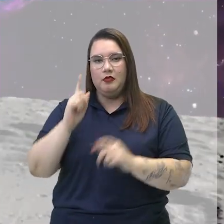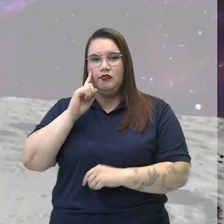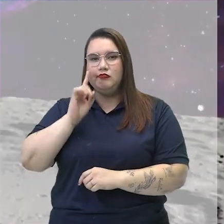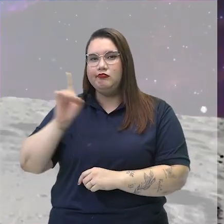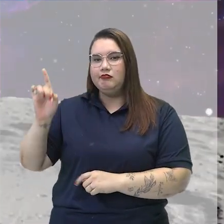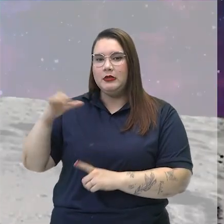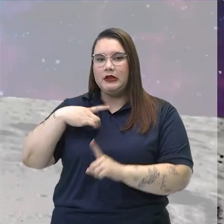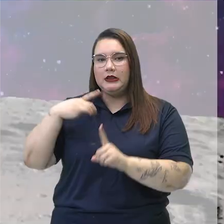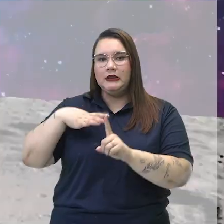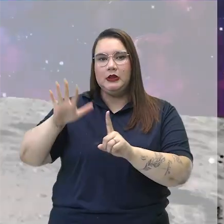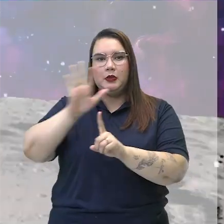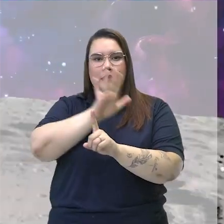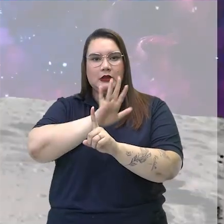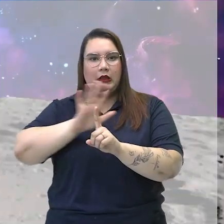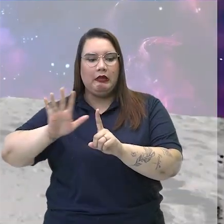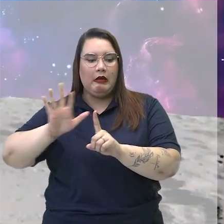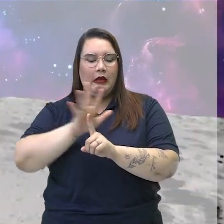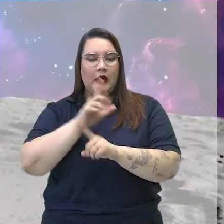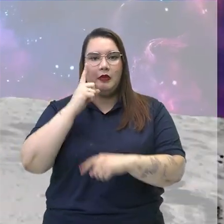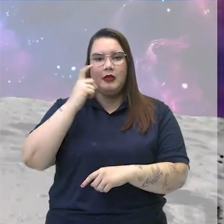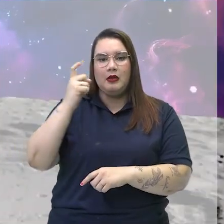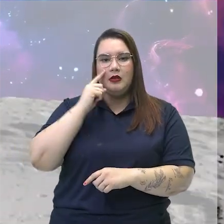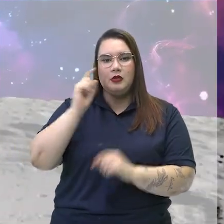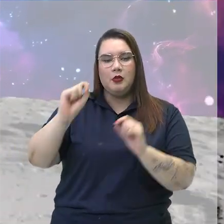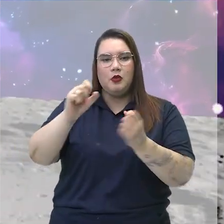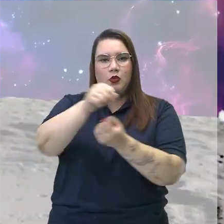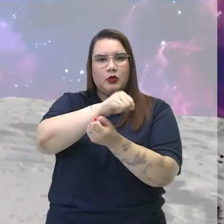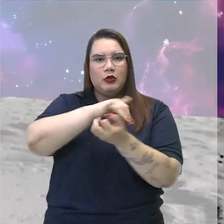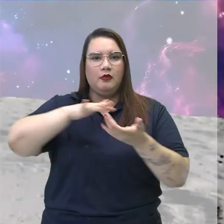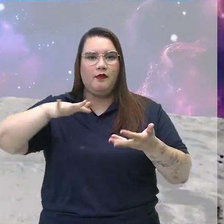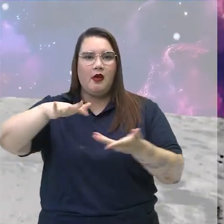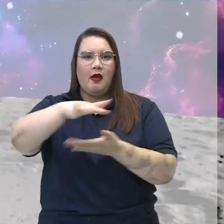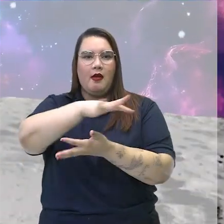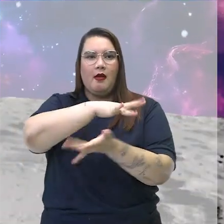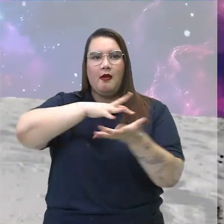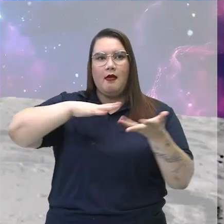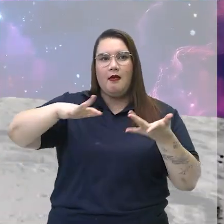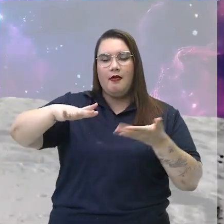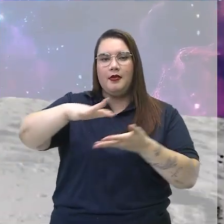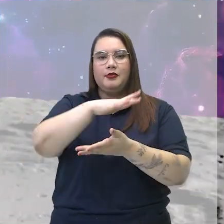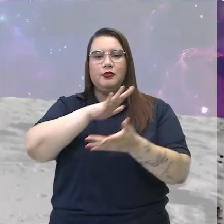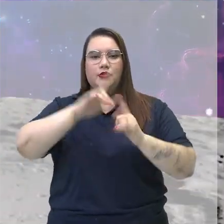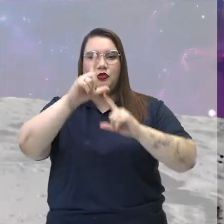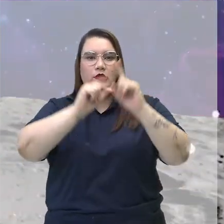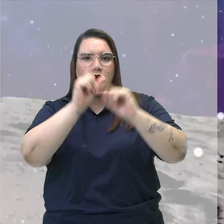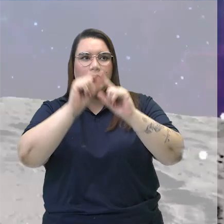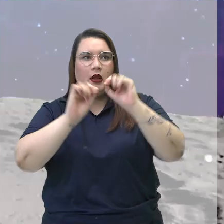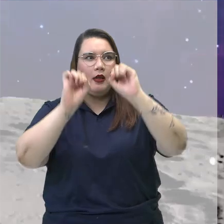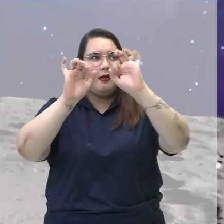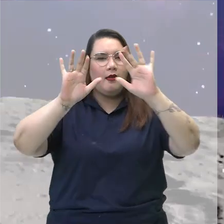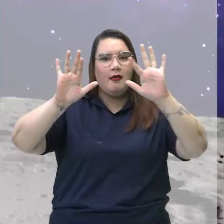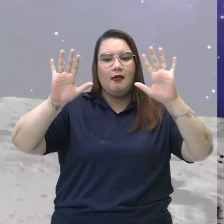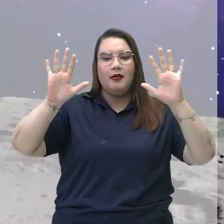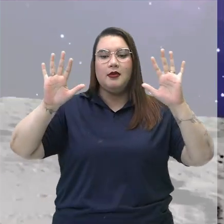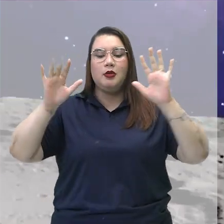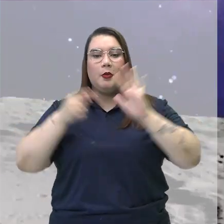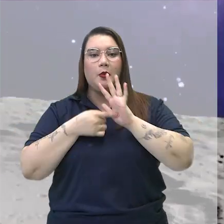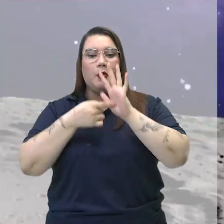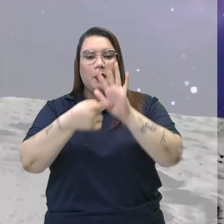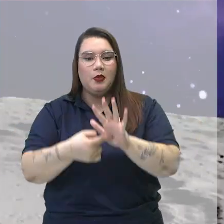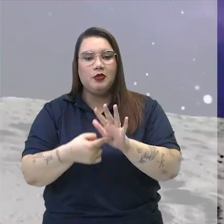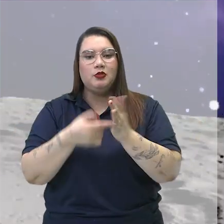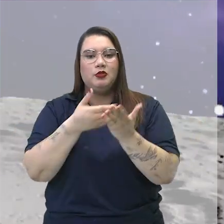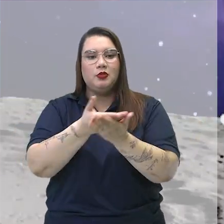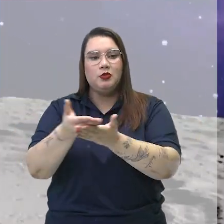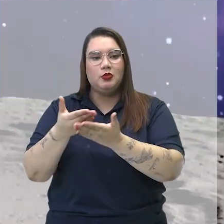muito interessante, do espaço, das galáxias, e indicando que nós vamos falar